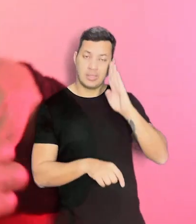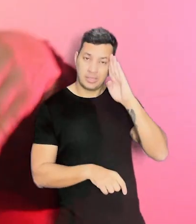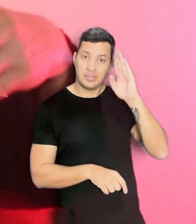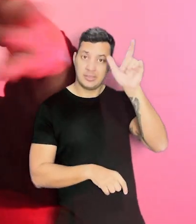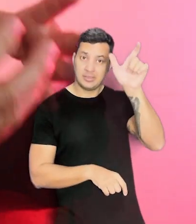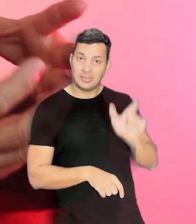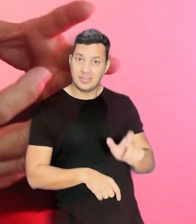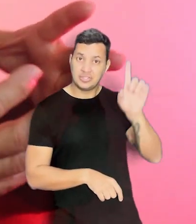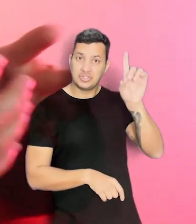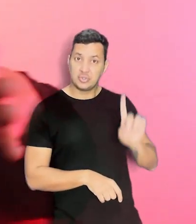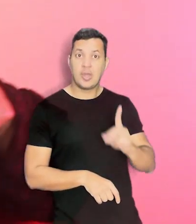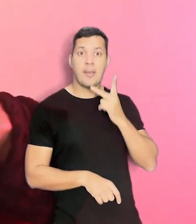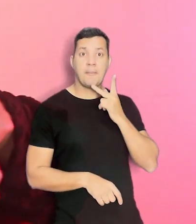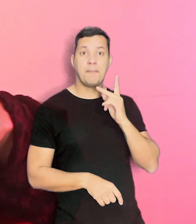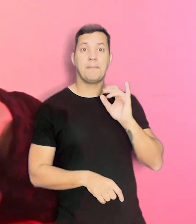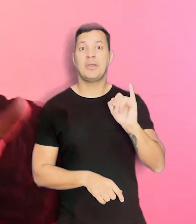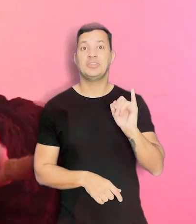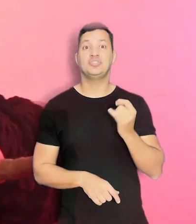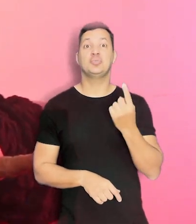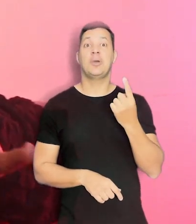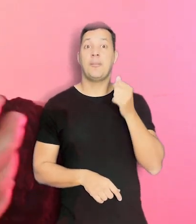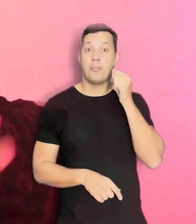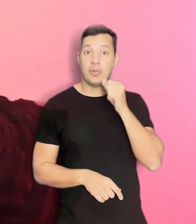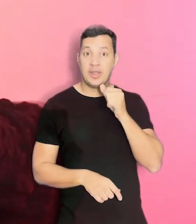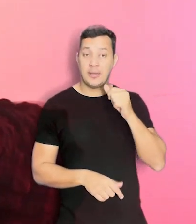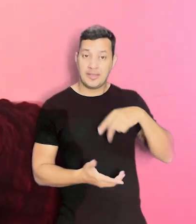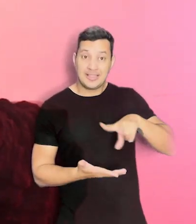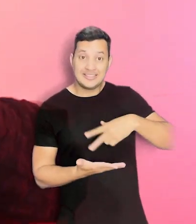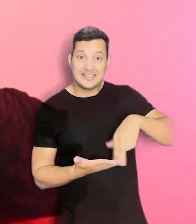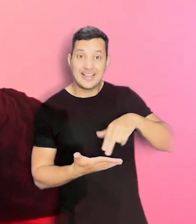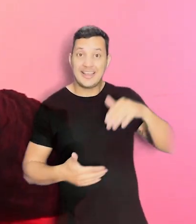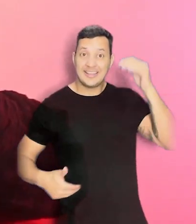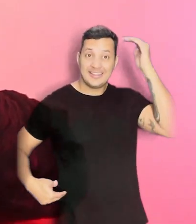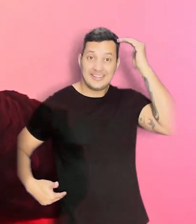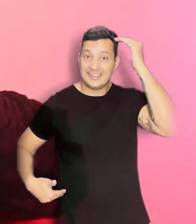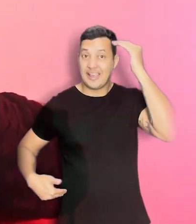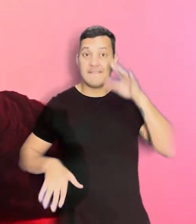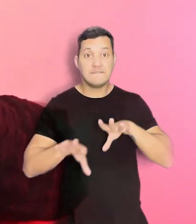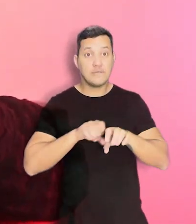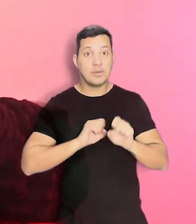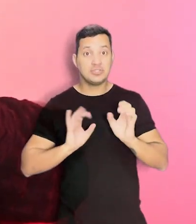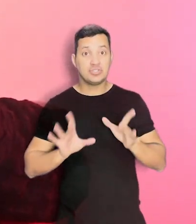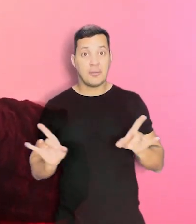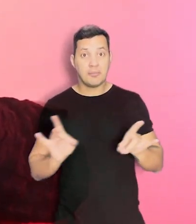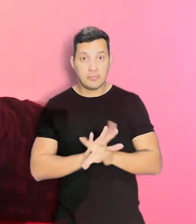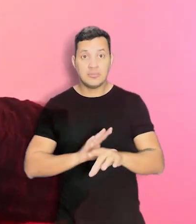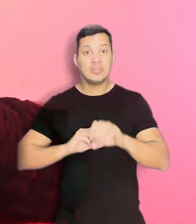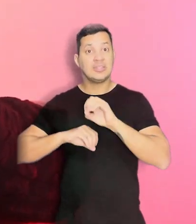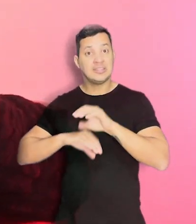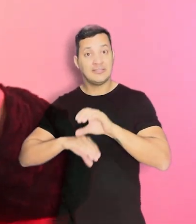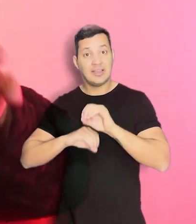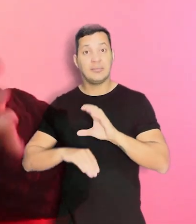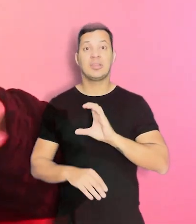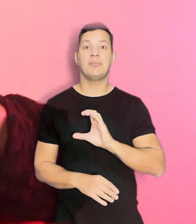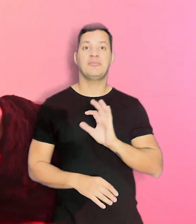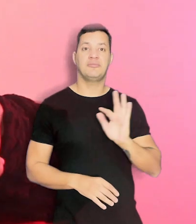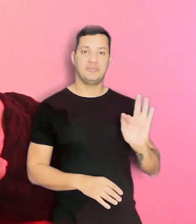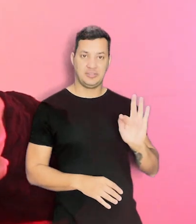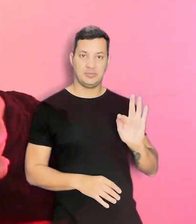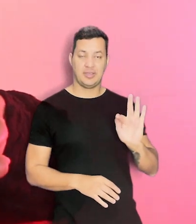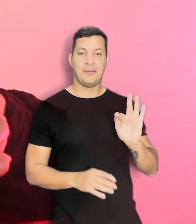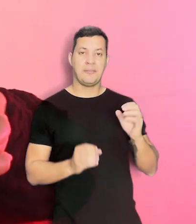diretores era pai de uma bailarina formada, que dava aula aqui em Cabo Frio, aqui